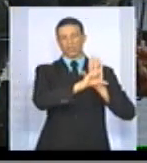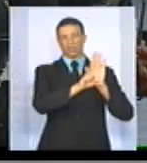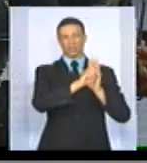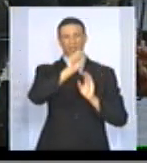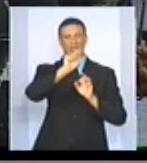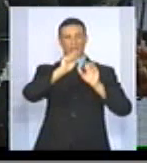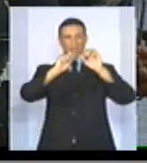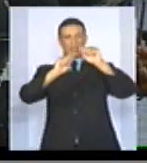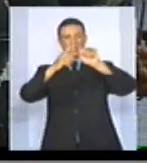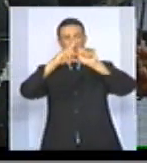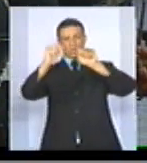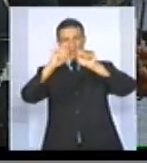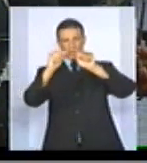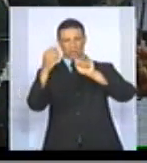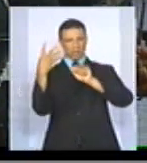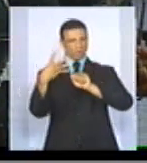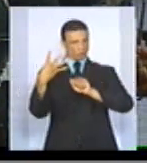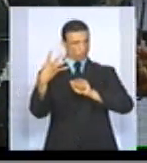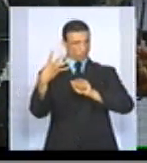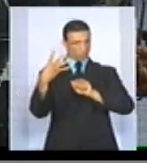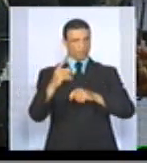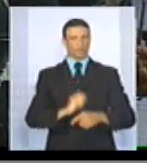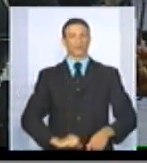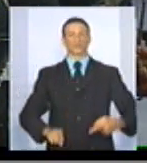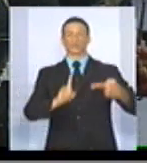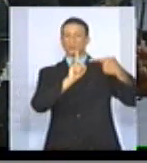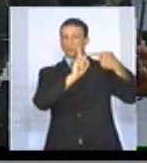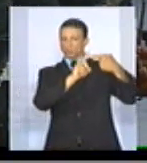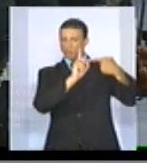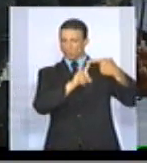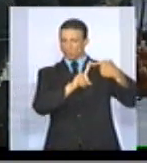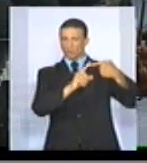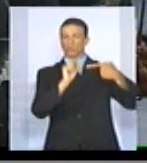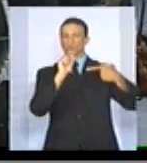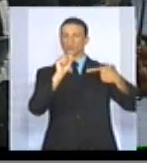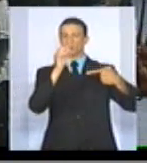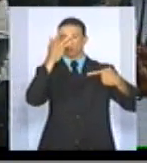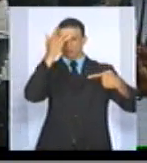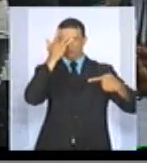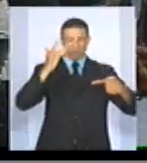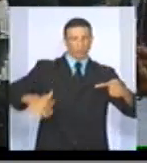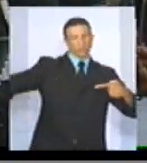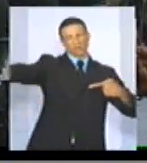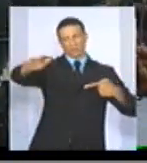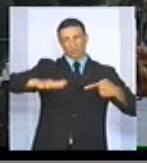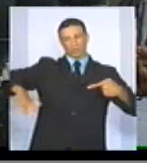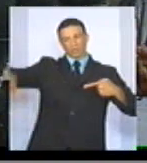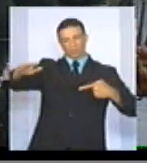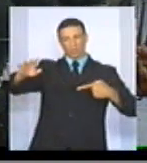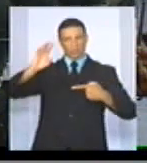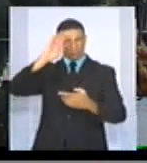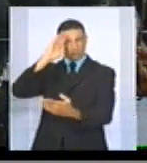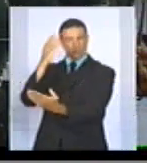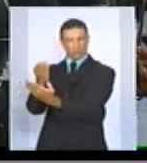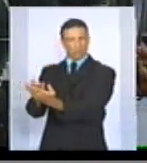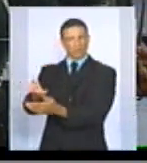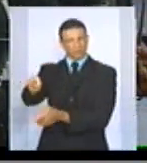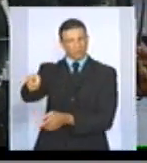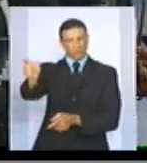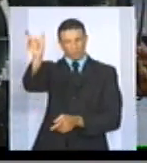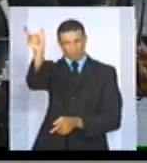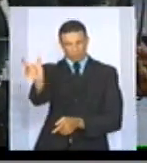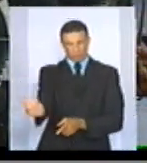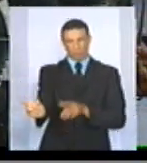e Defesa do Consumidor. O primeiro deles é o reconhecimento da vulnerabilidade do consumidor no mercado de consumo. Ou seja, a